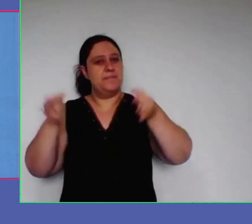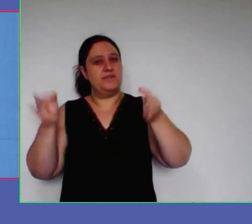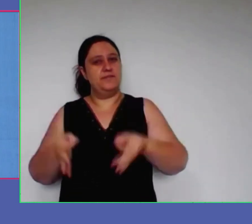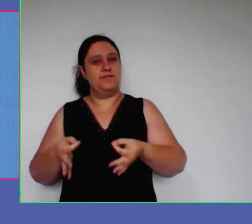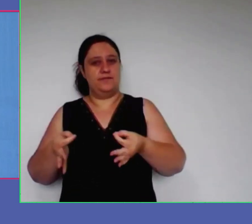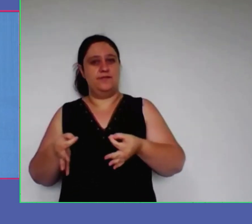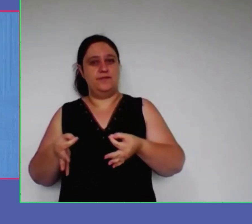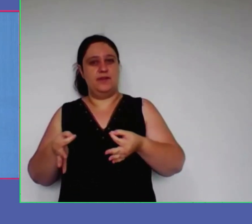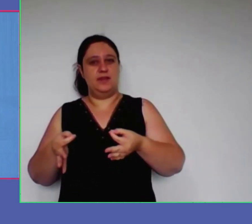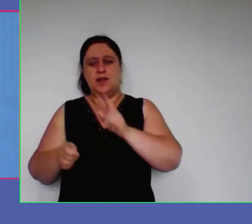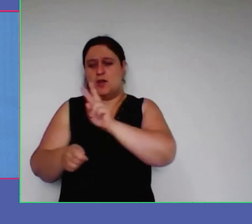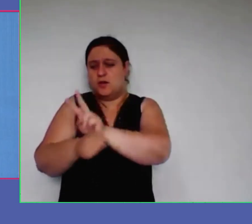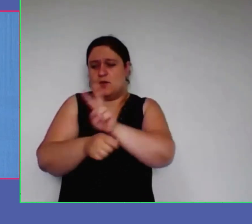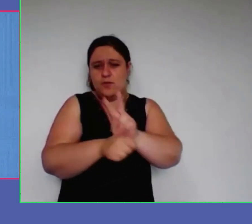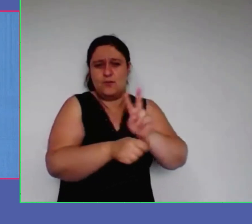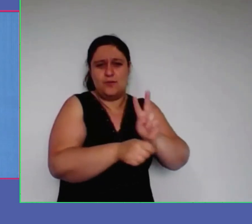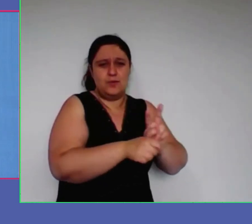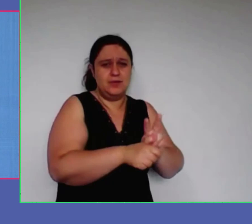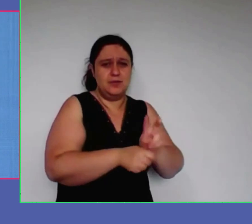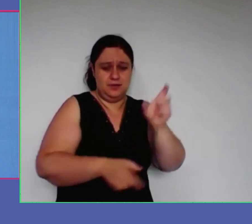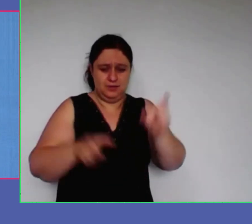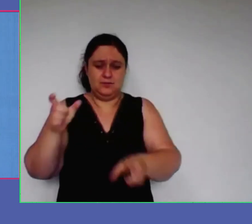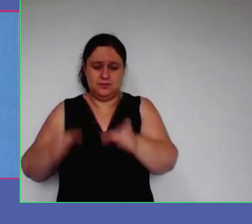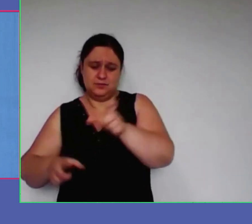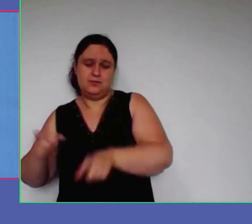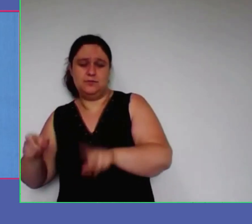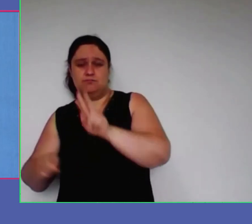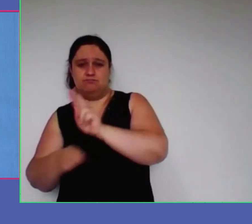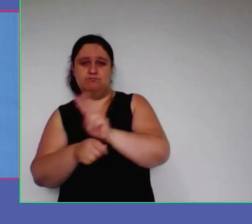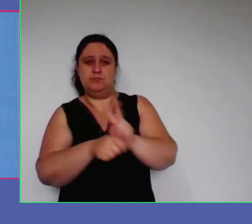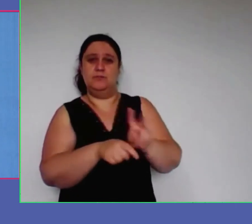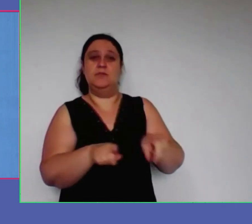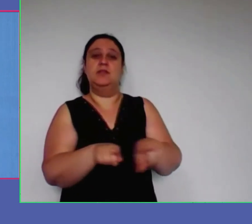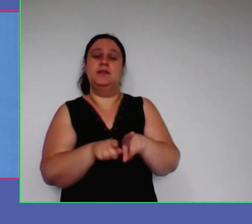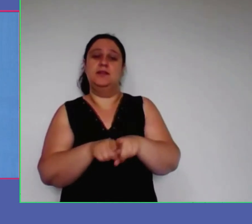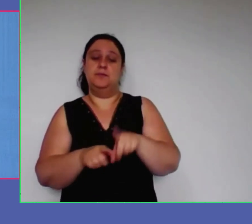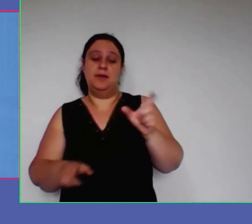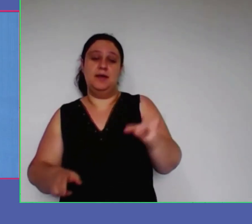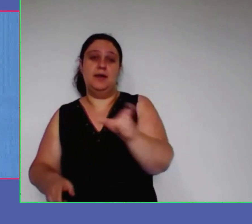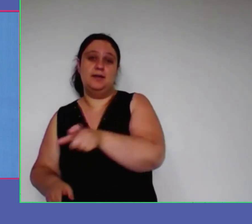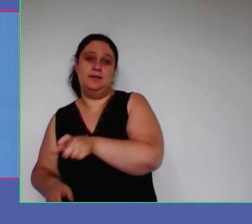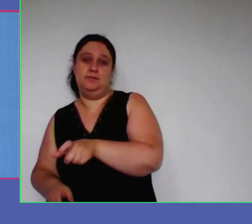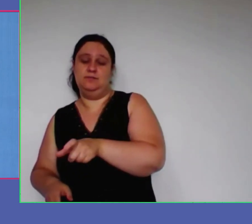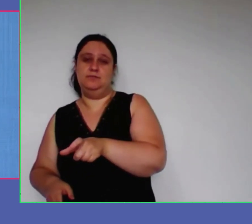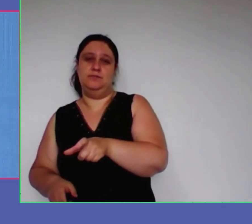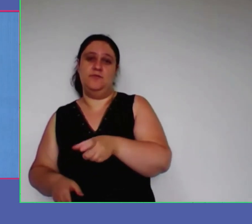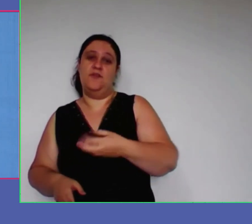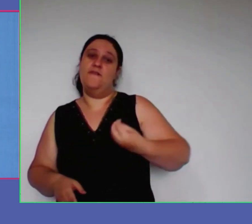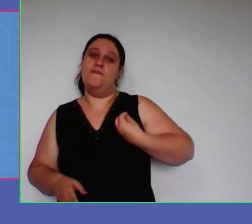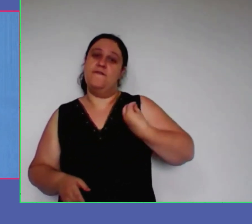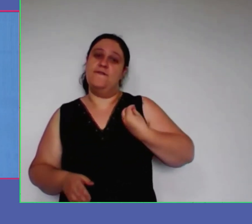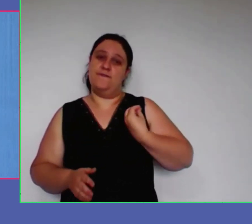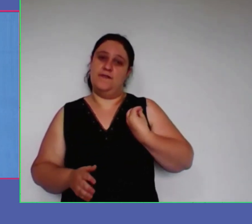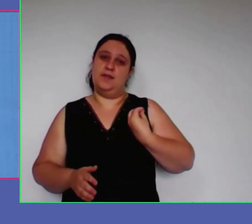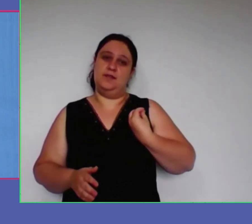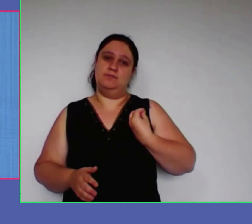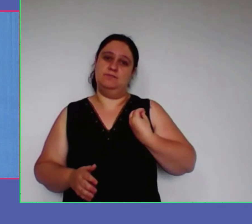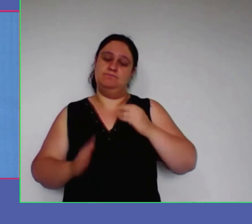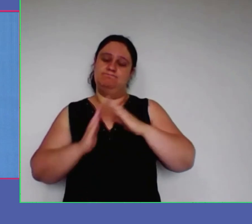pessoas e fazendo as pessoas também viverem a vida da igreja e servirem na vida da igreja. Irmãos,